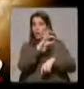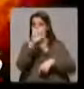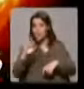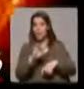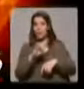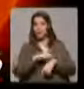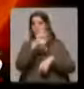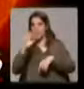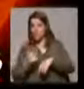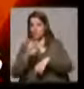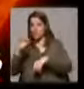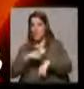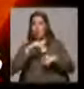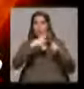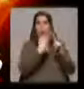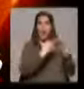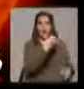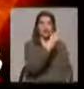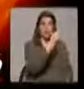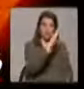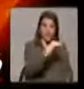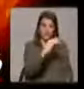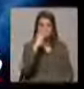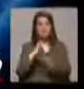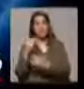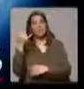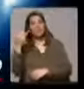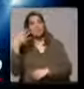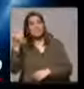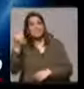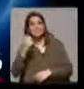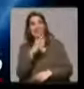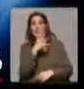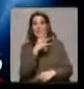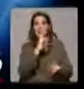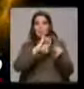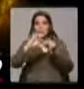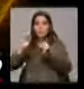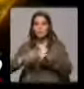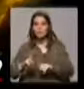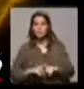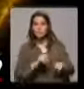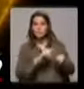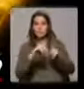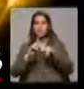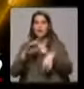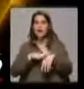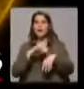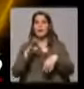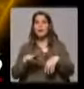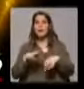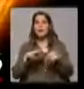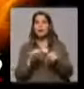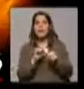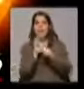entre 2010 e 2015. As diversas cores do Sol que estamos a ver correspondem a diferentes comprimentos de